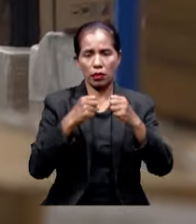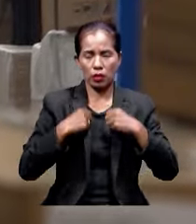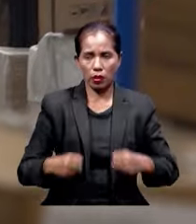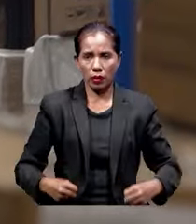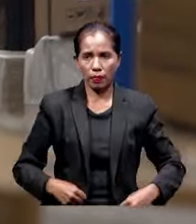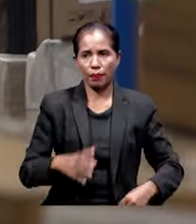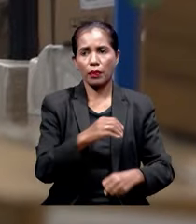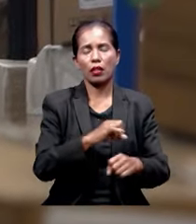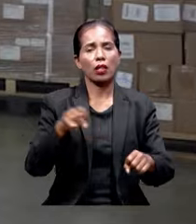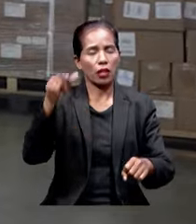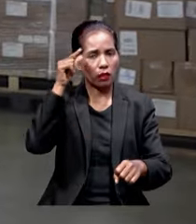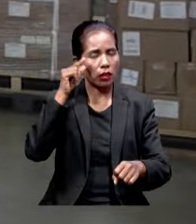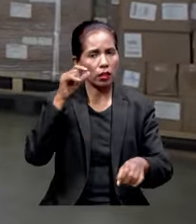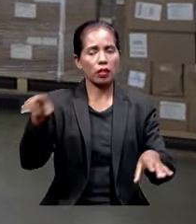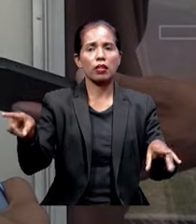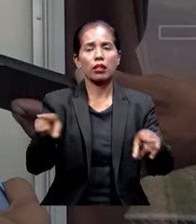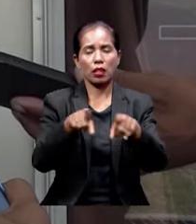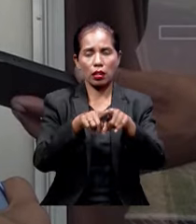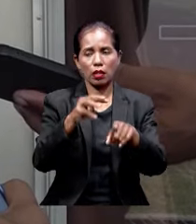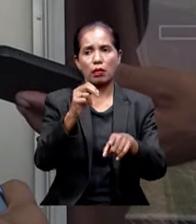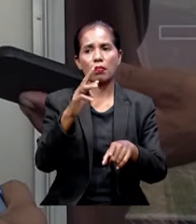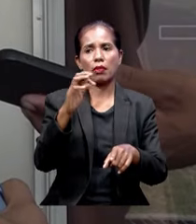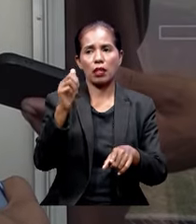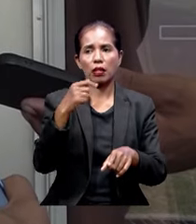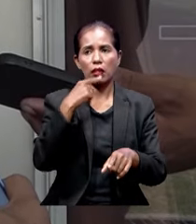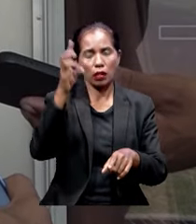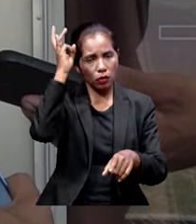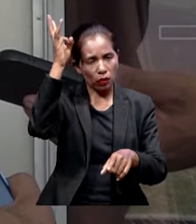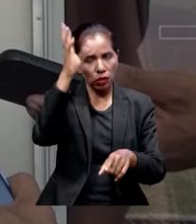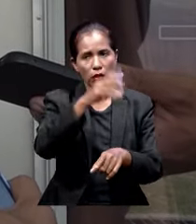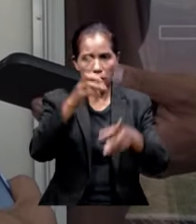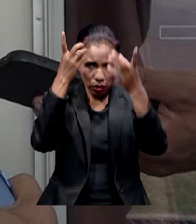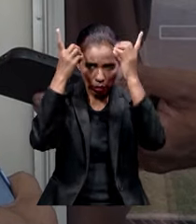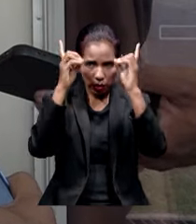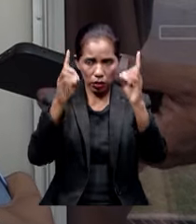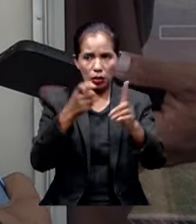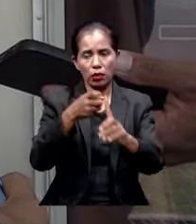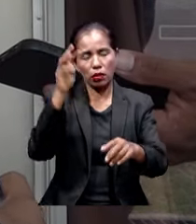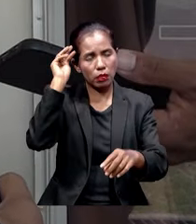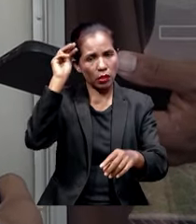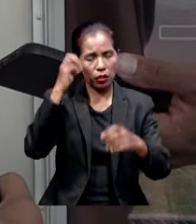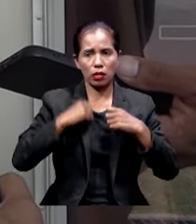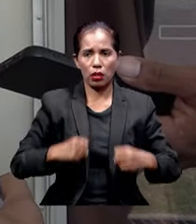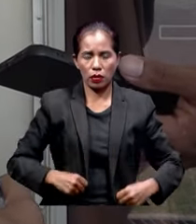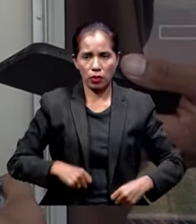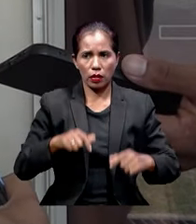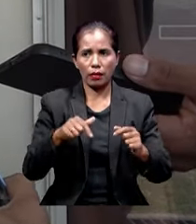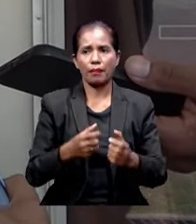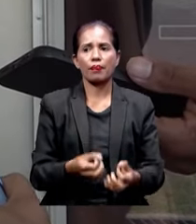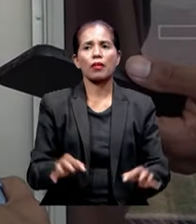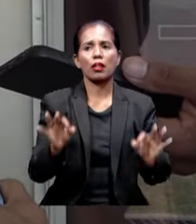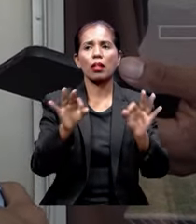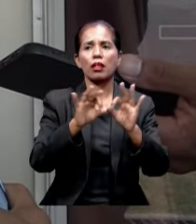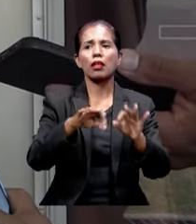no igualdade de gênero, Maria Gurumali Barreto, preocupa com a decisão da ministra da Saúde. Né? Importador